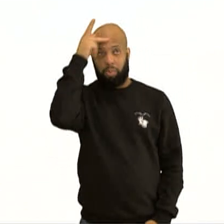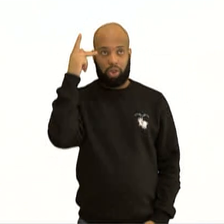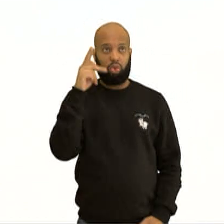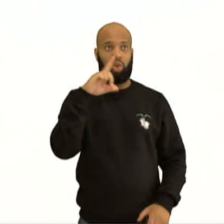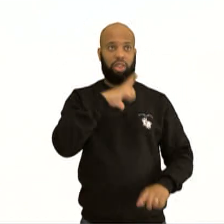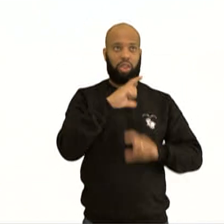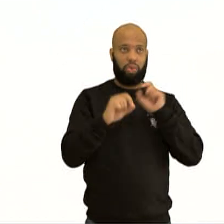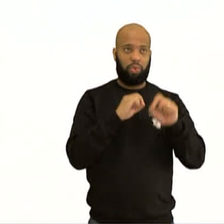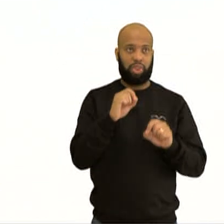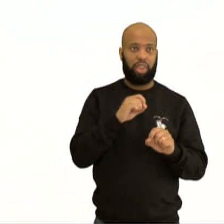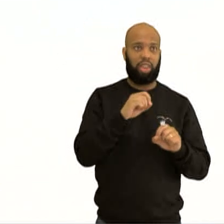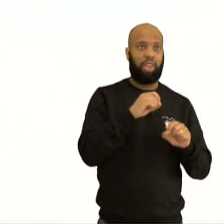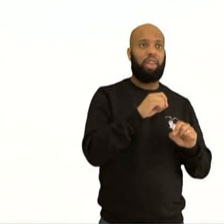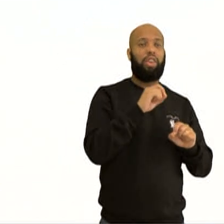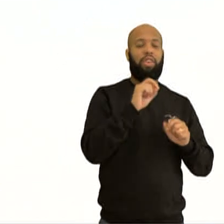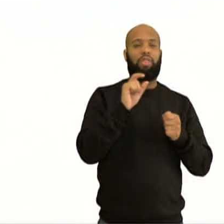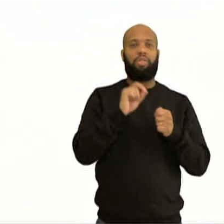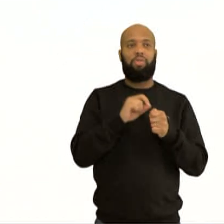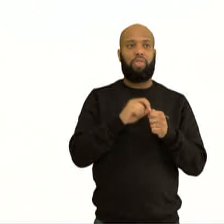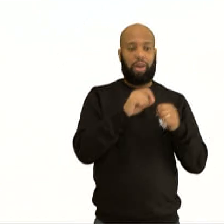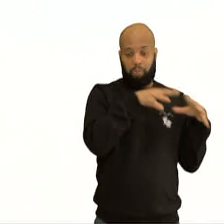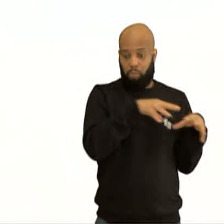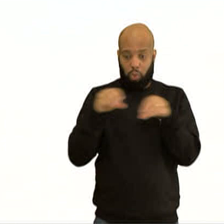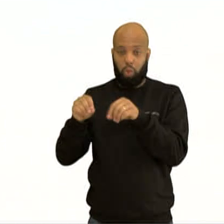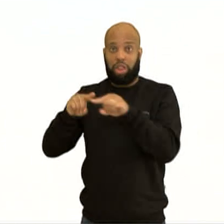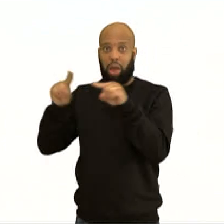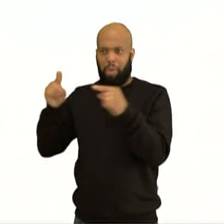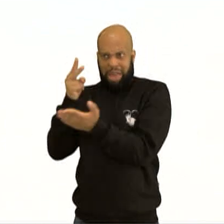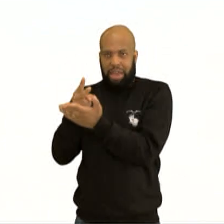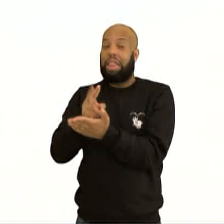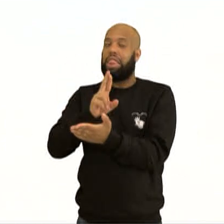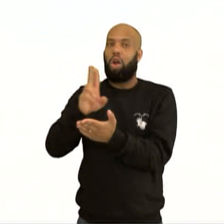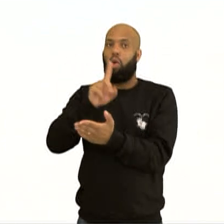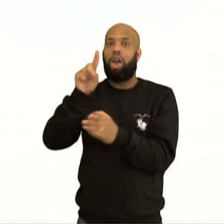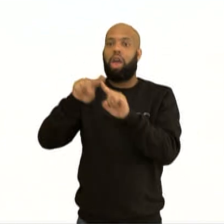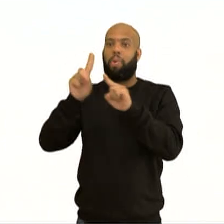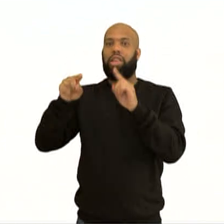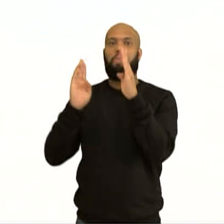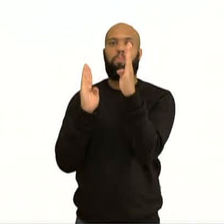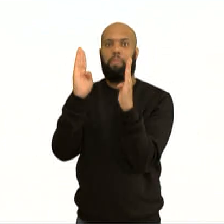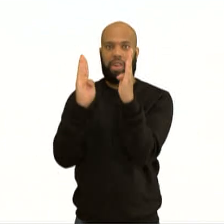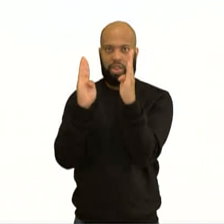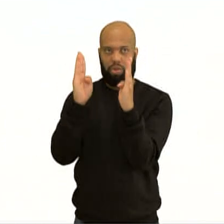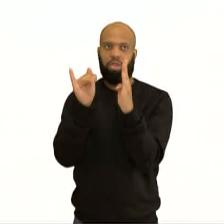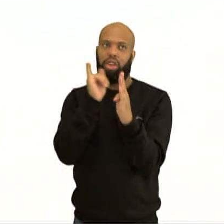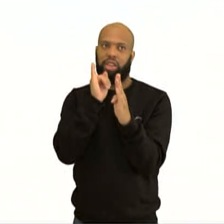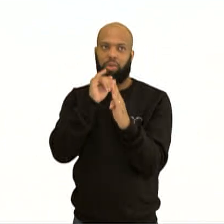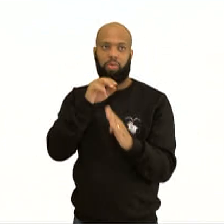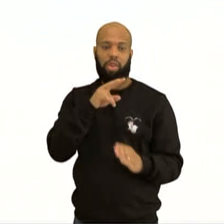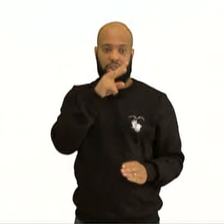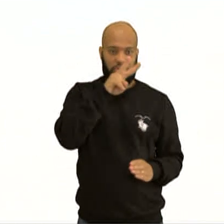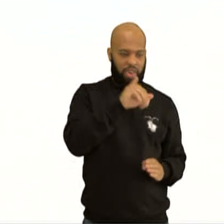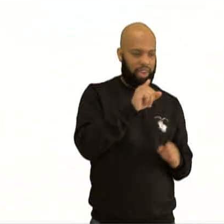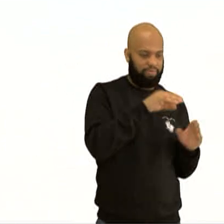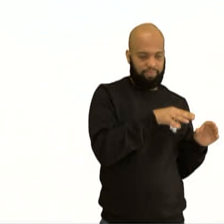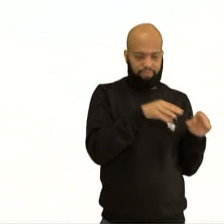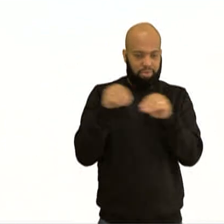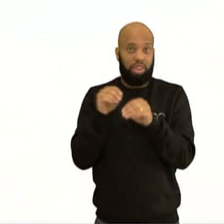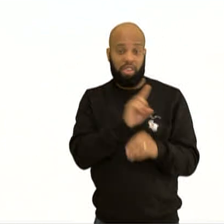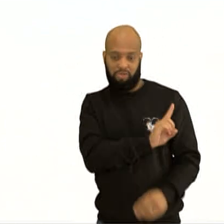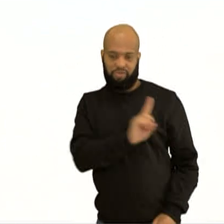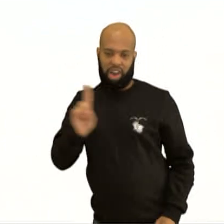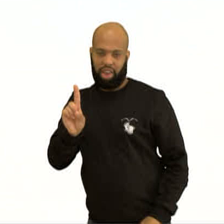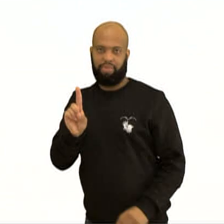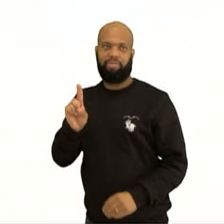migram para se dedicar a tarefas temporárias, como por exemplo na atividade de colheita. Então essas pessoas migram para as áreas